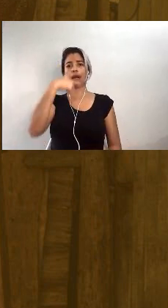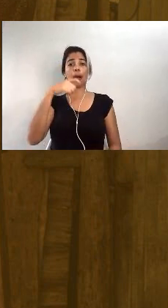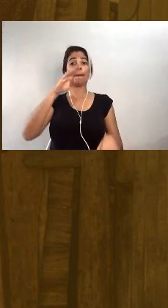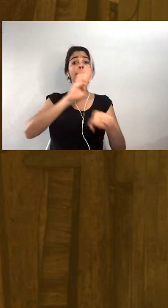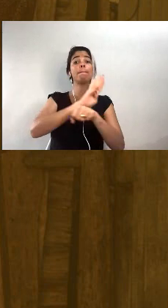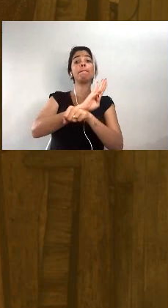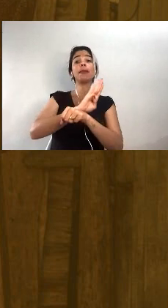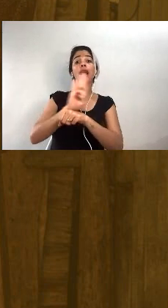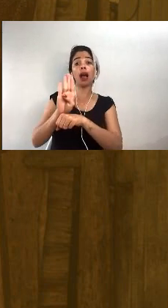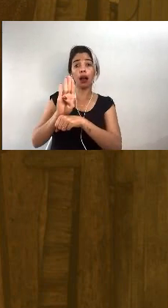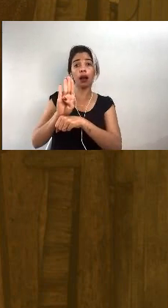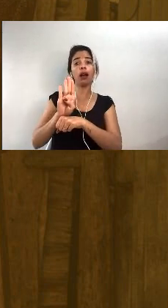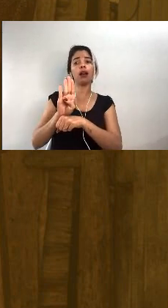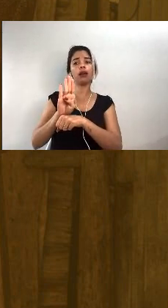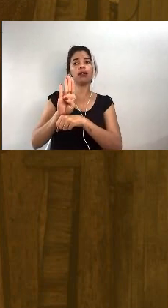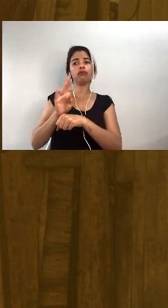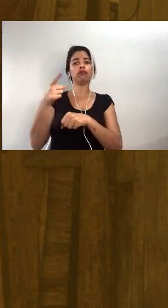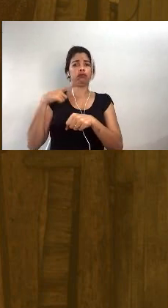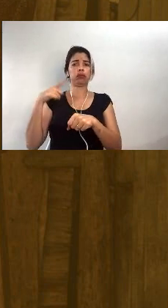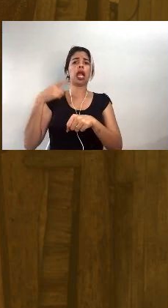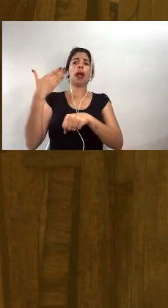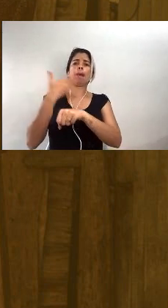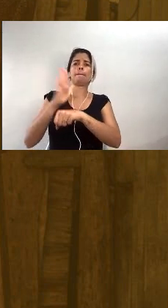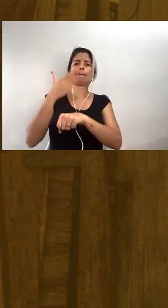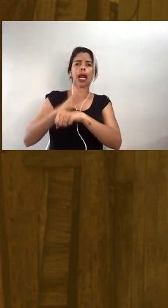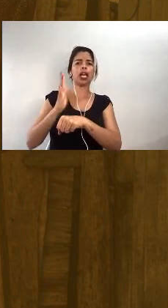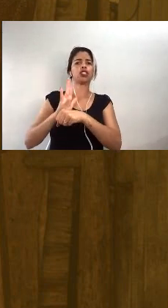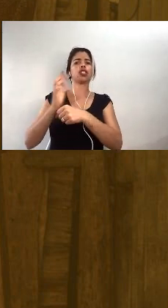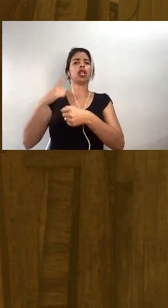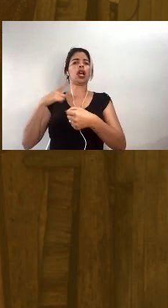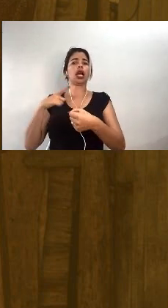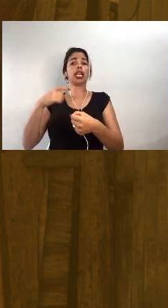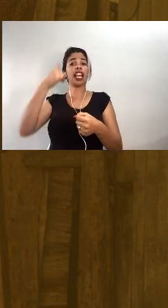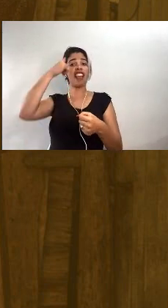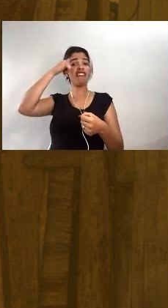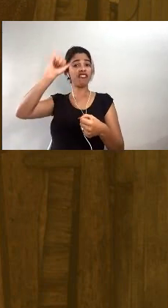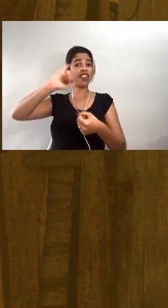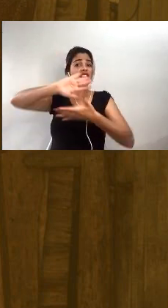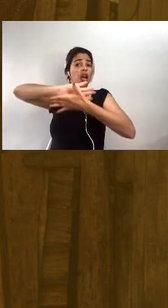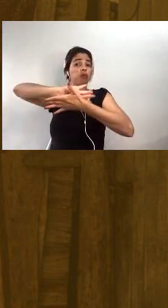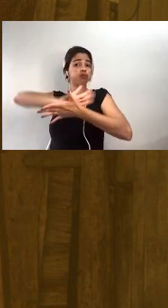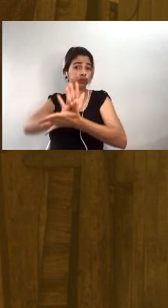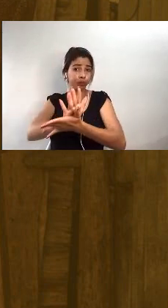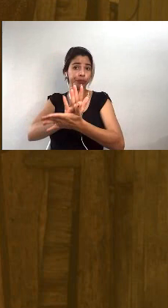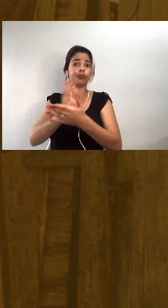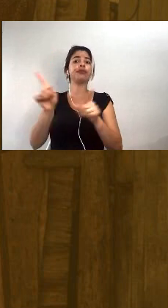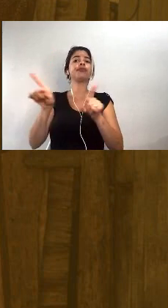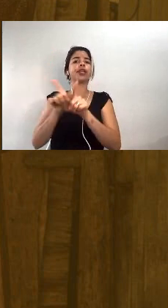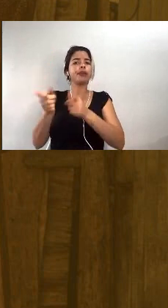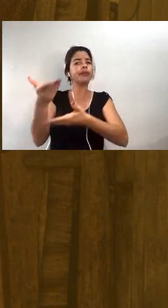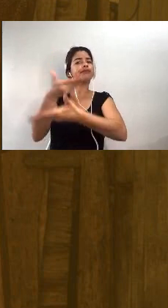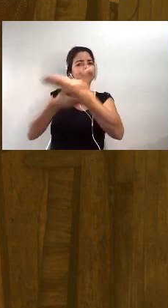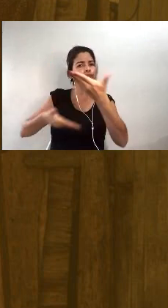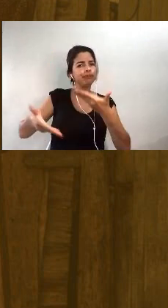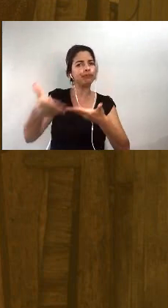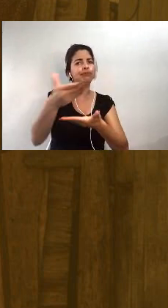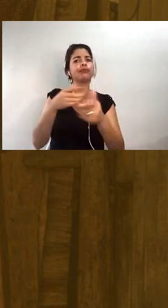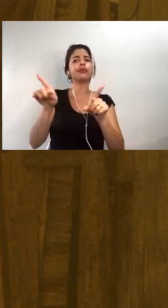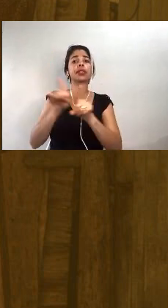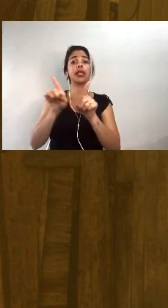branca, né, com uma prática feminista, antirracista, decolonial, interseccional, e é um pouco a